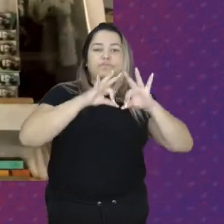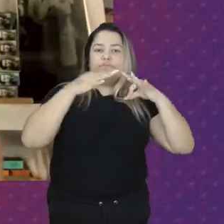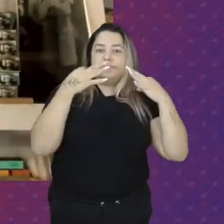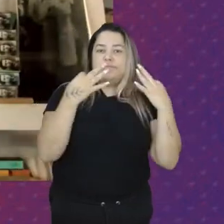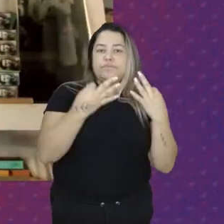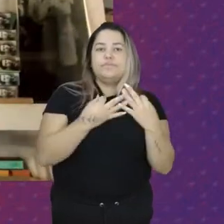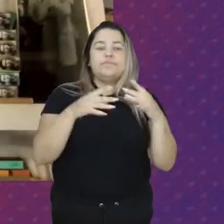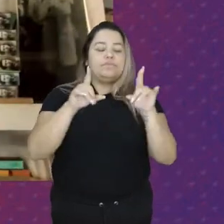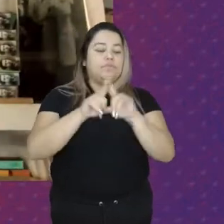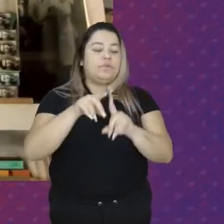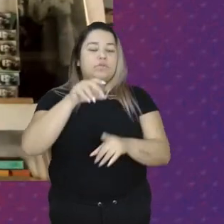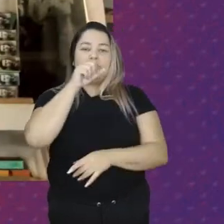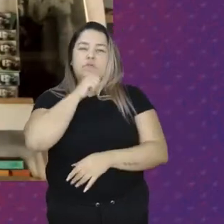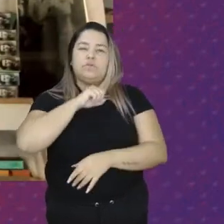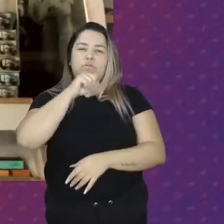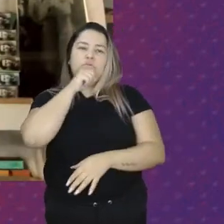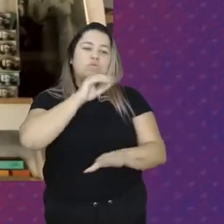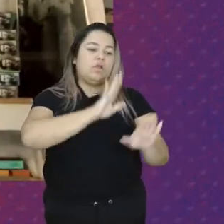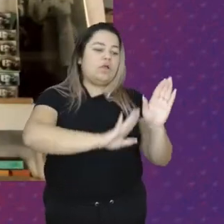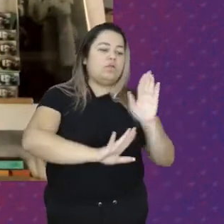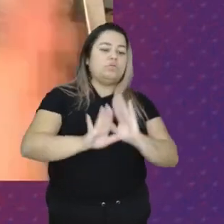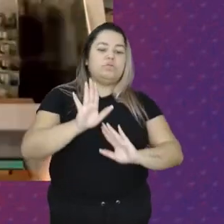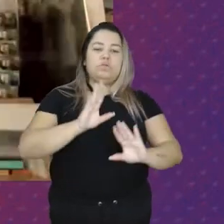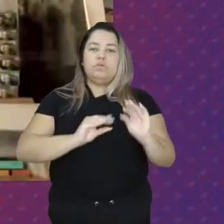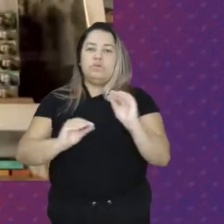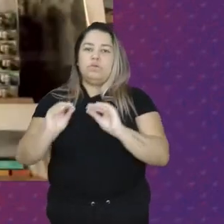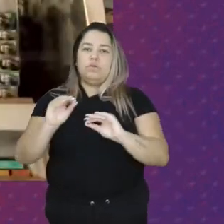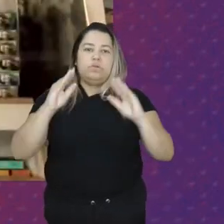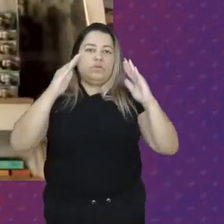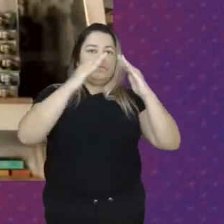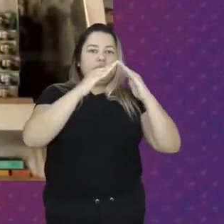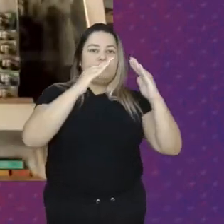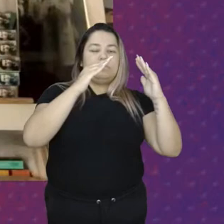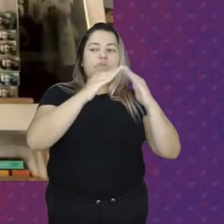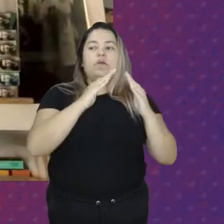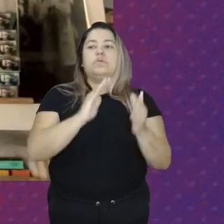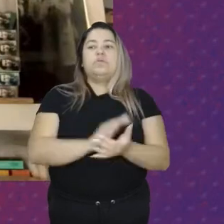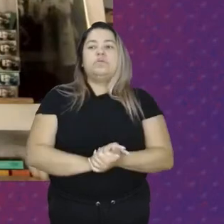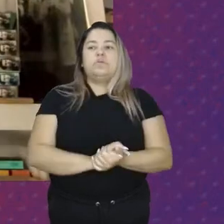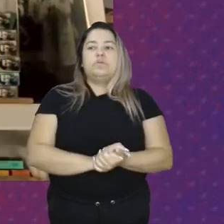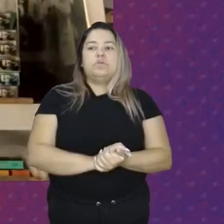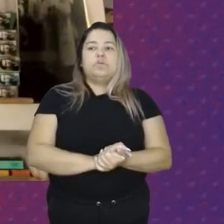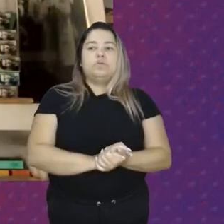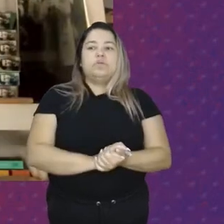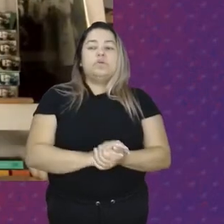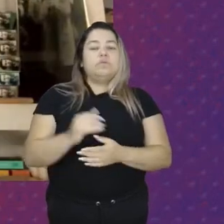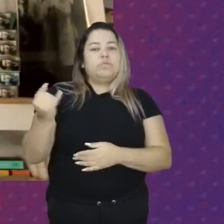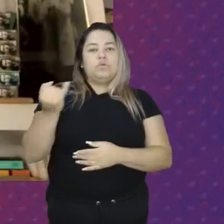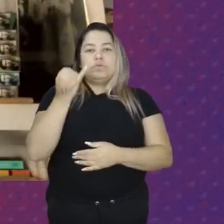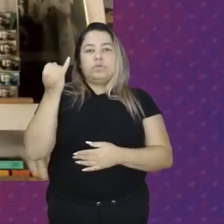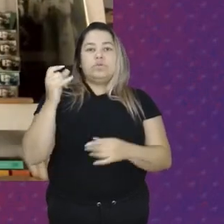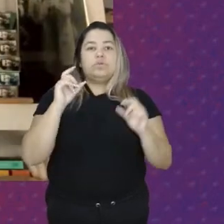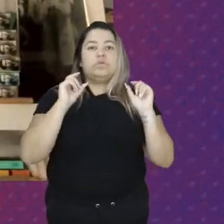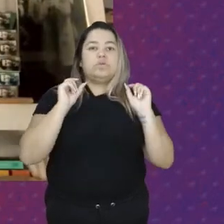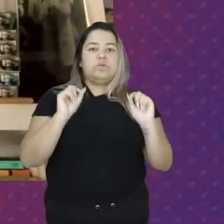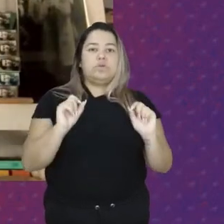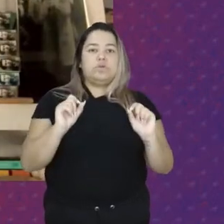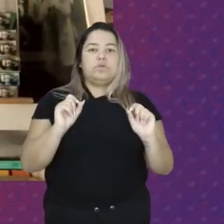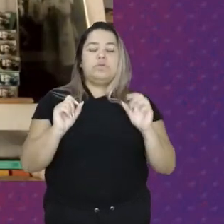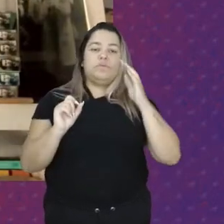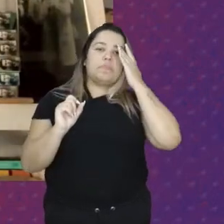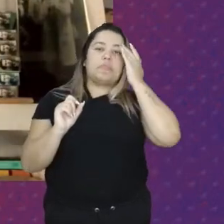cuidado com os idosos, dos cuidados domésticos todos. Então, é muito importante